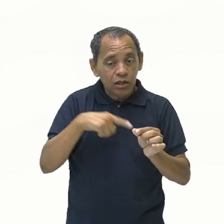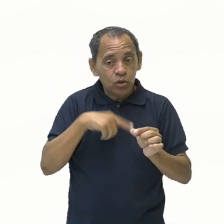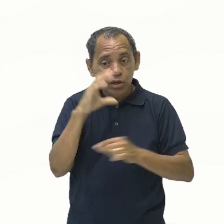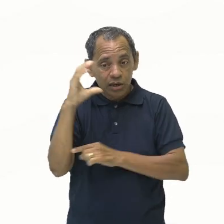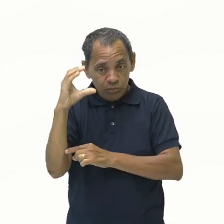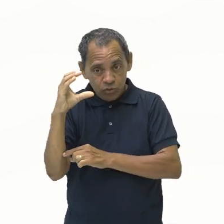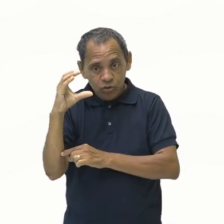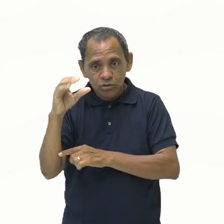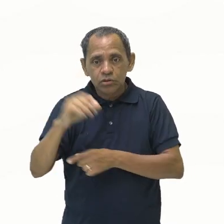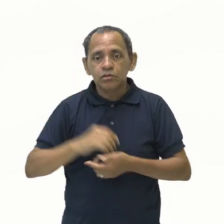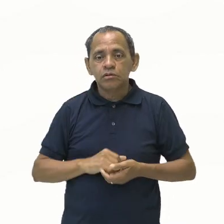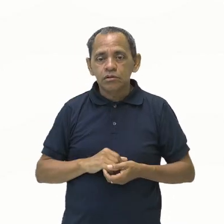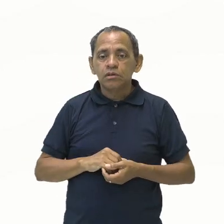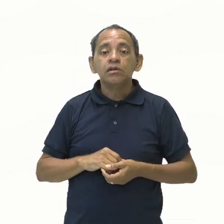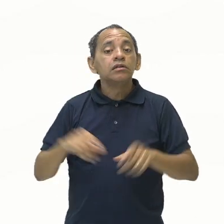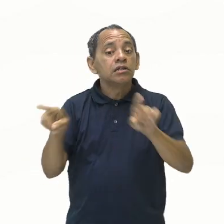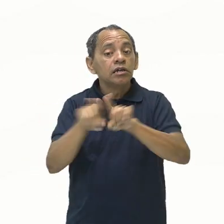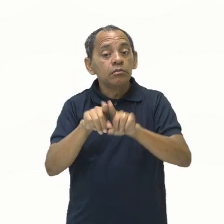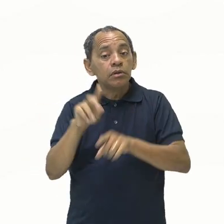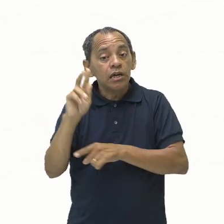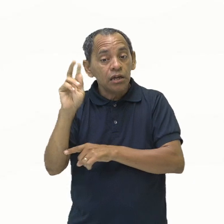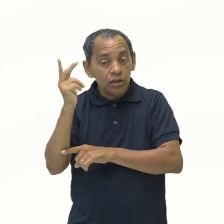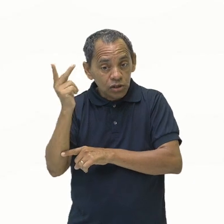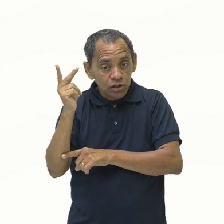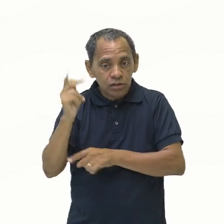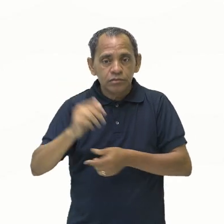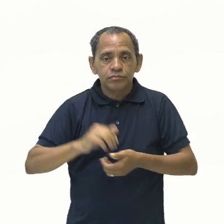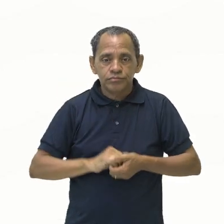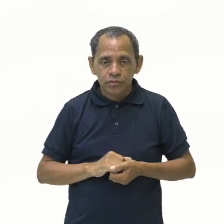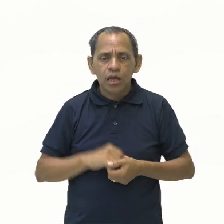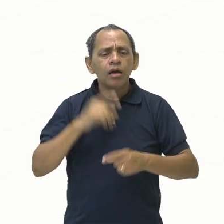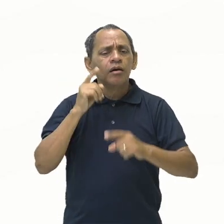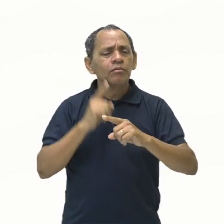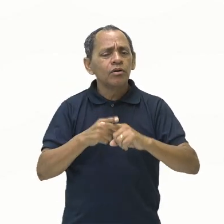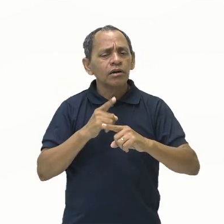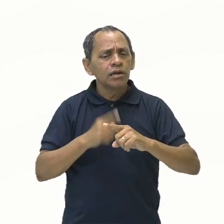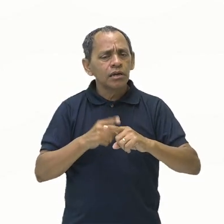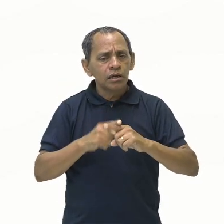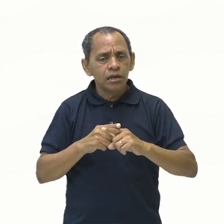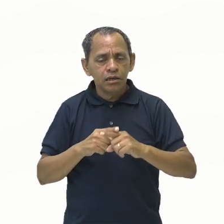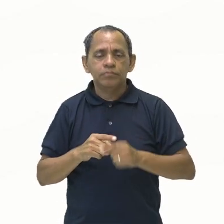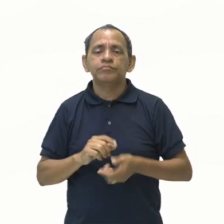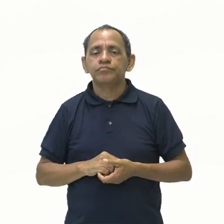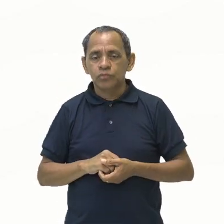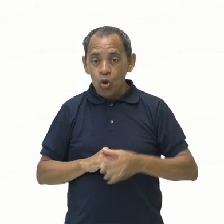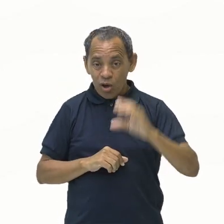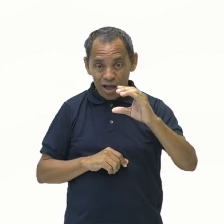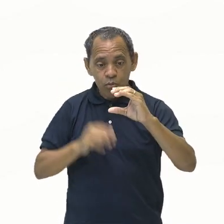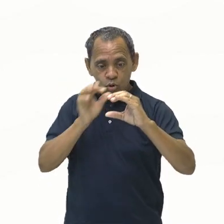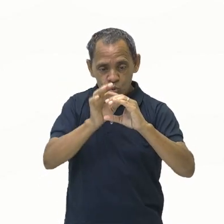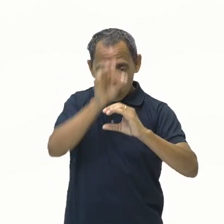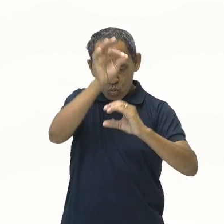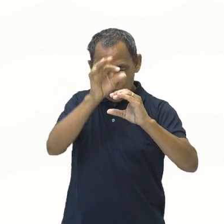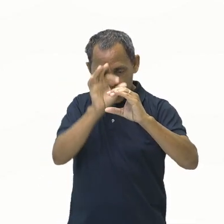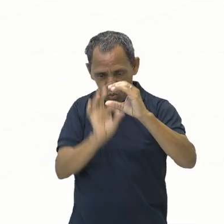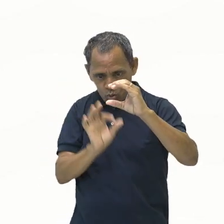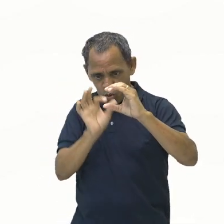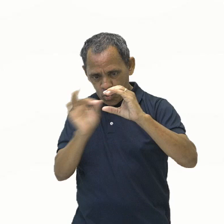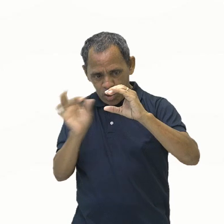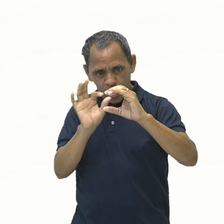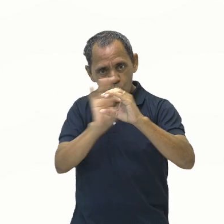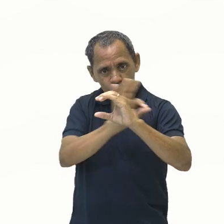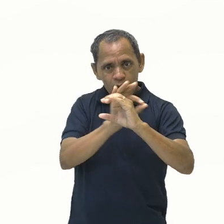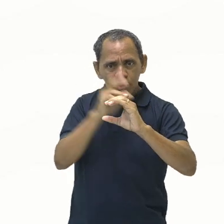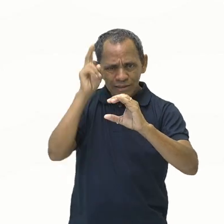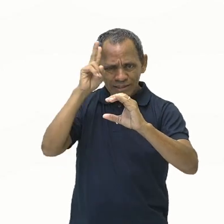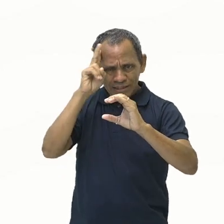consequentemente com seus hidrogênios. Por quê, professora? Porque o carbono forma 4 ligações. Então, ele sempre vai ter aí os